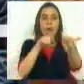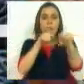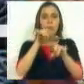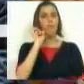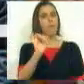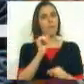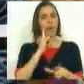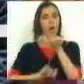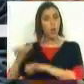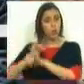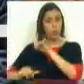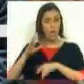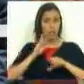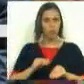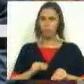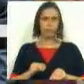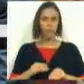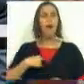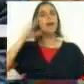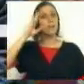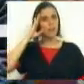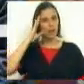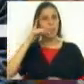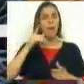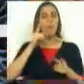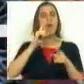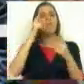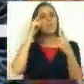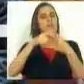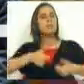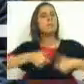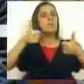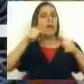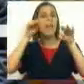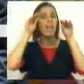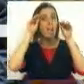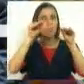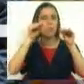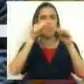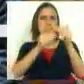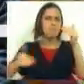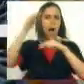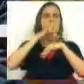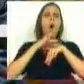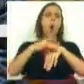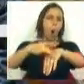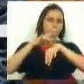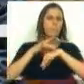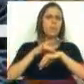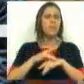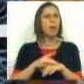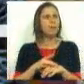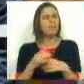política de retrocesso educacional. Bem sabemos que o que o move mais do que a educação é uma obsessão, e é uma